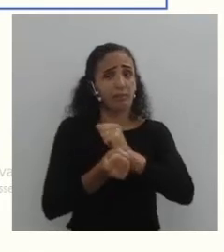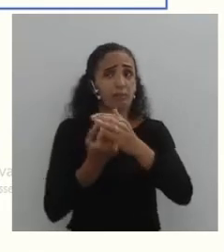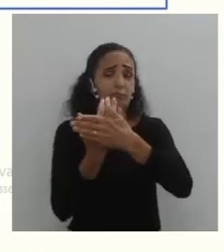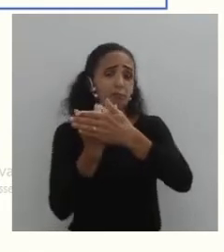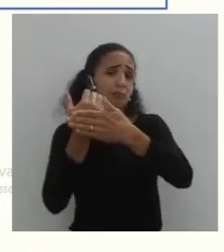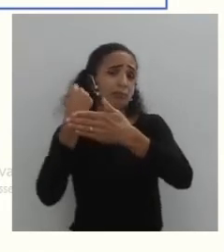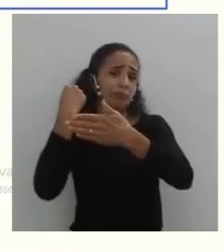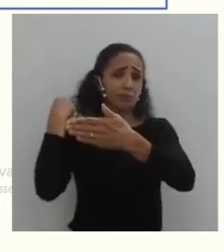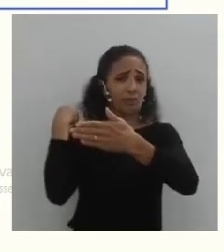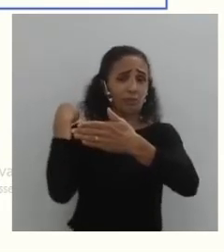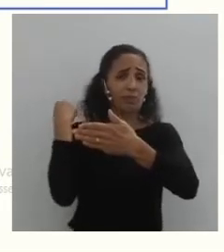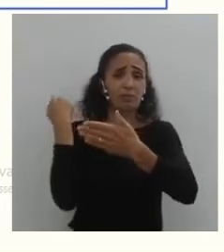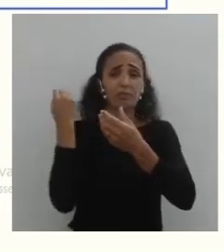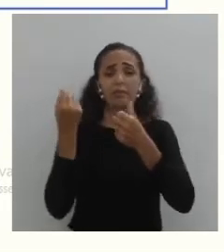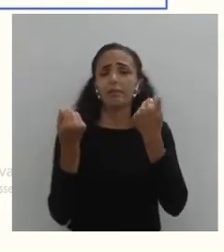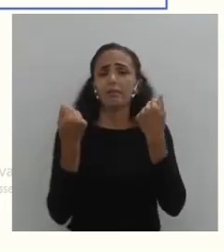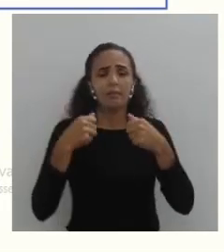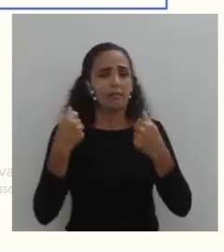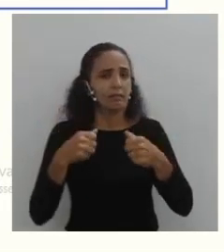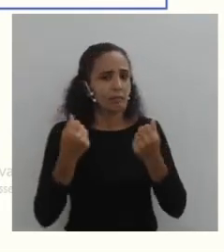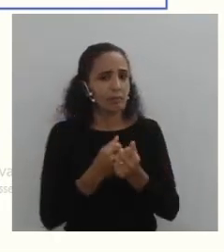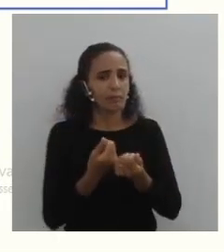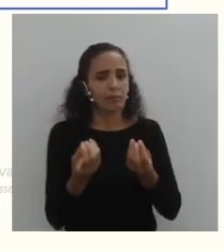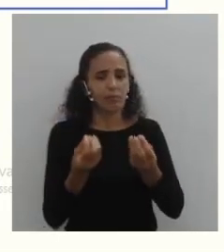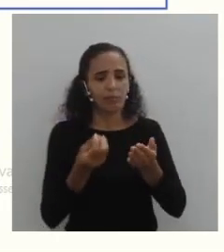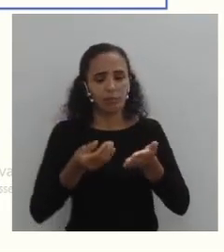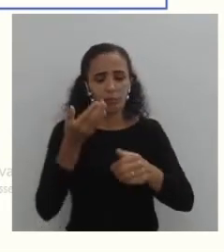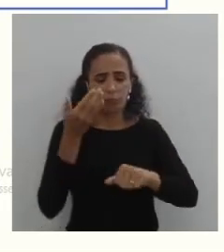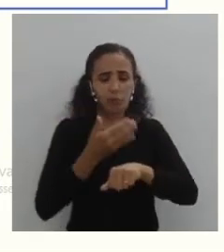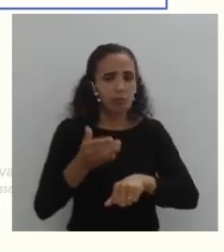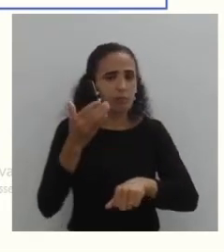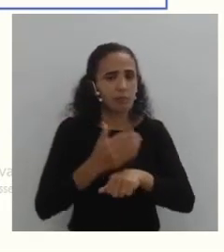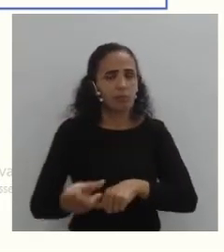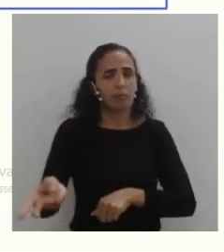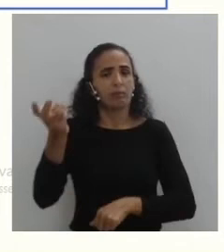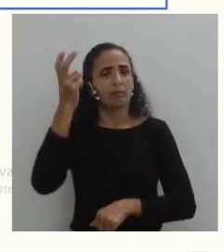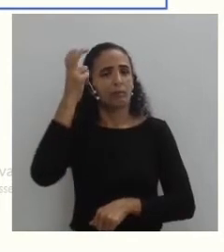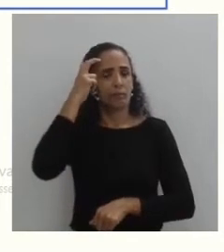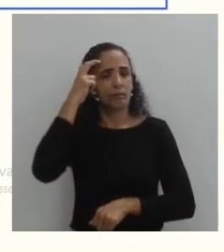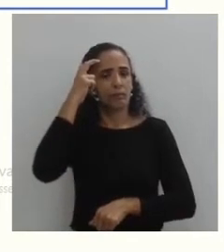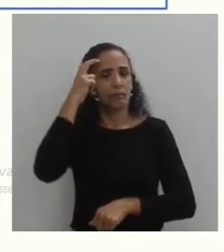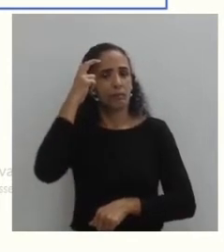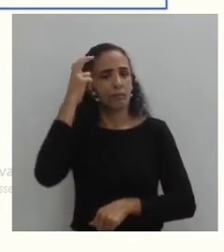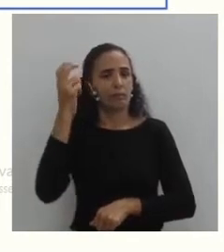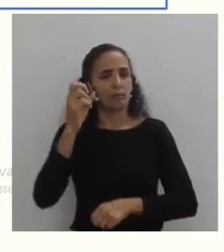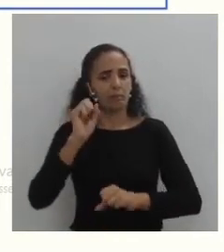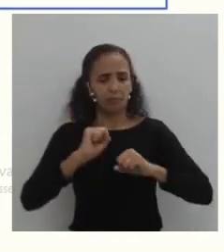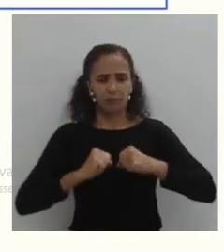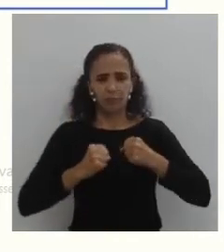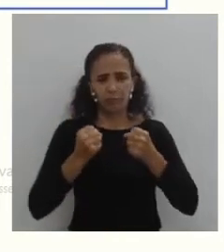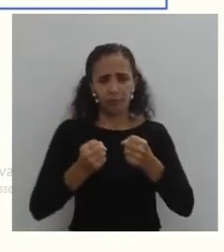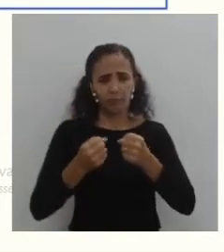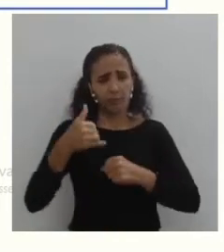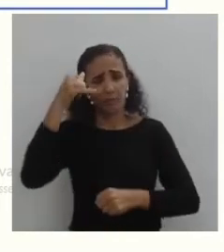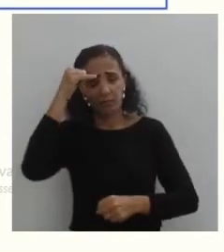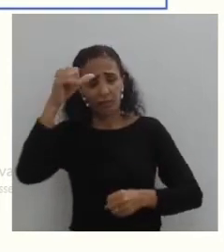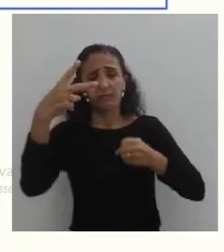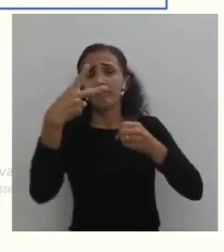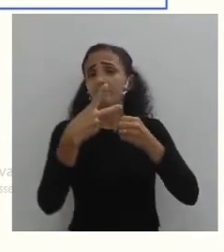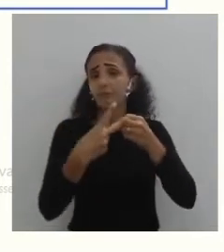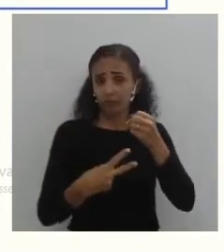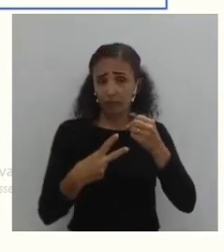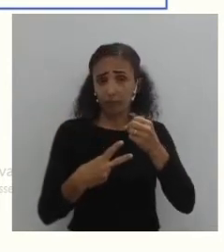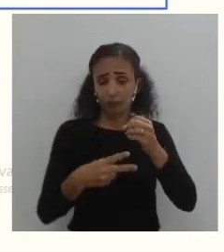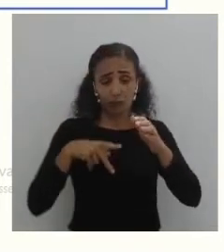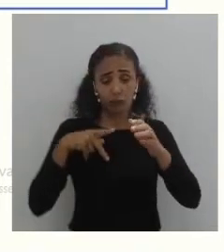época, a preservação da cultura e da crença era um símbolo de resistência contra a violência a qual